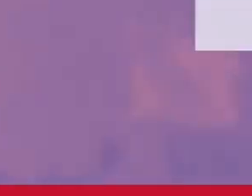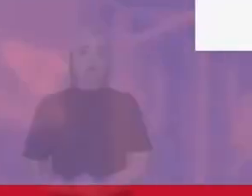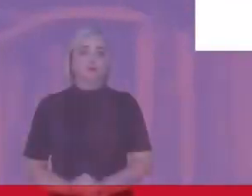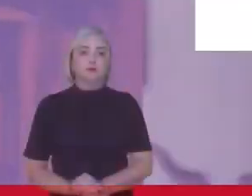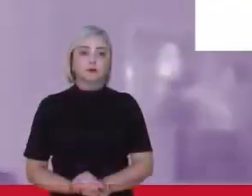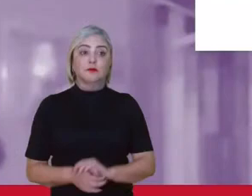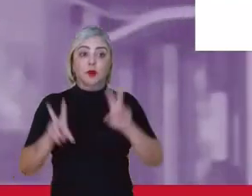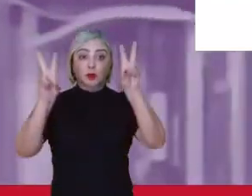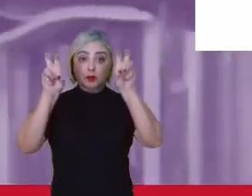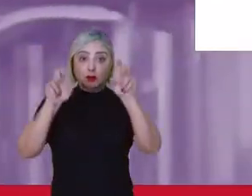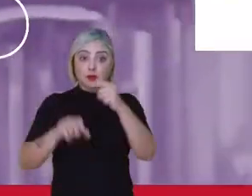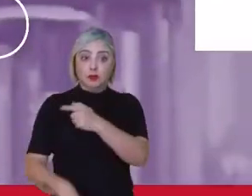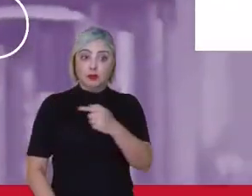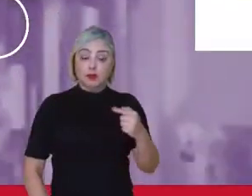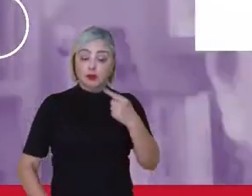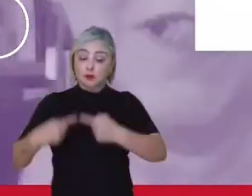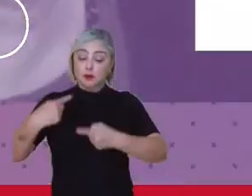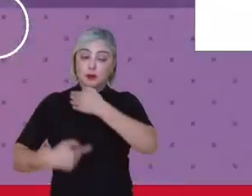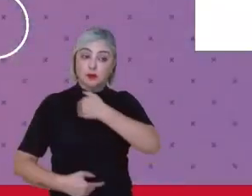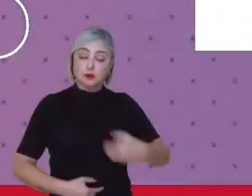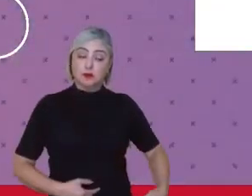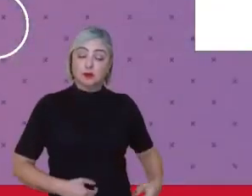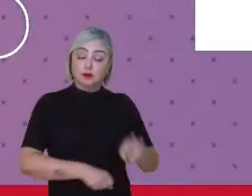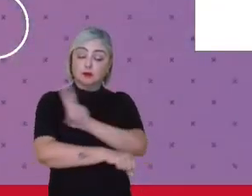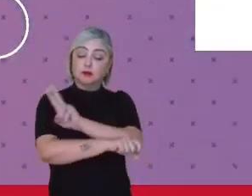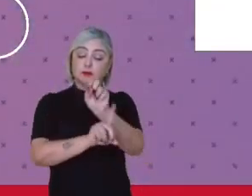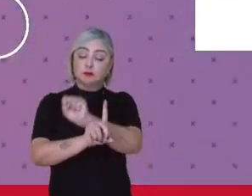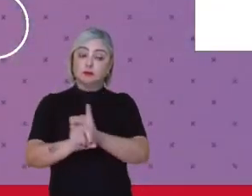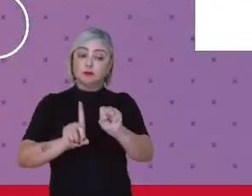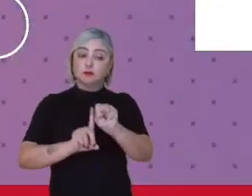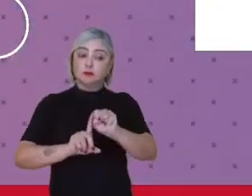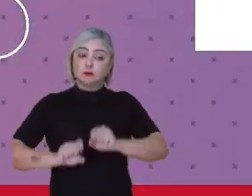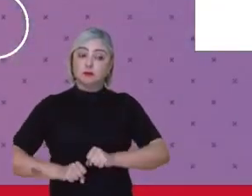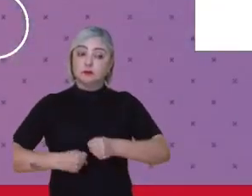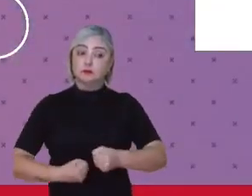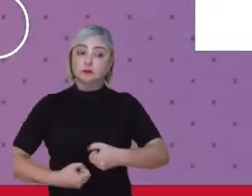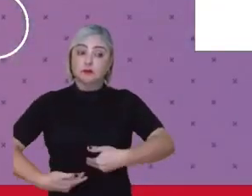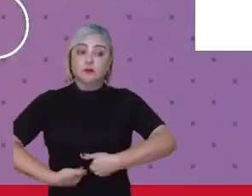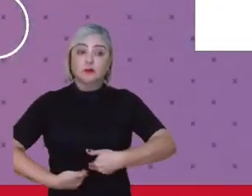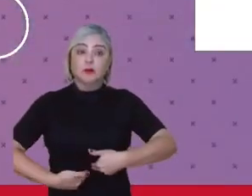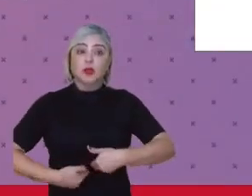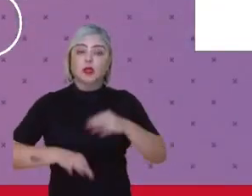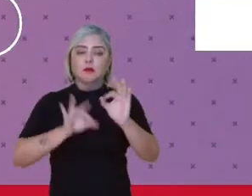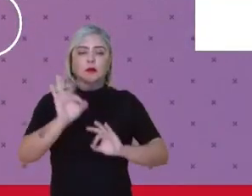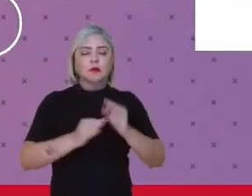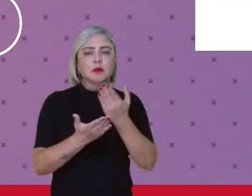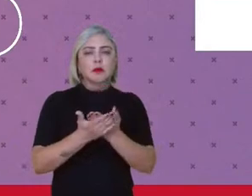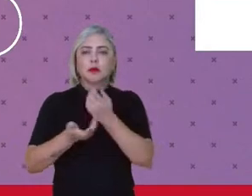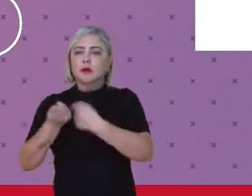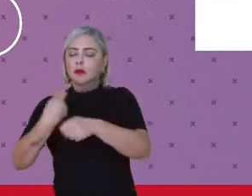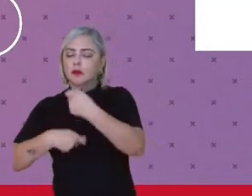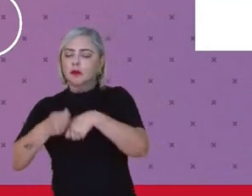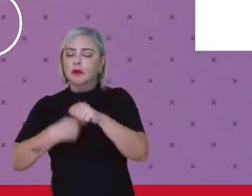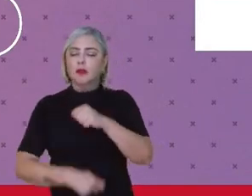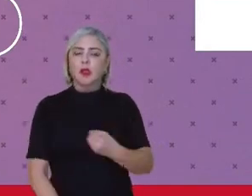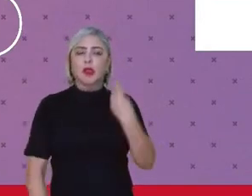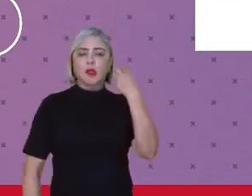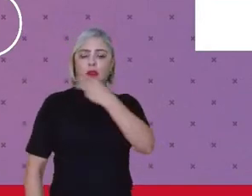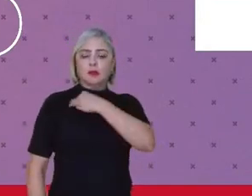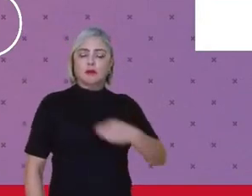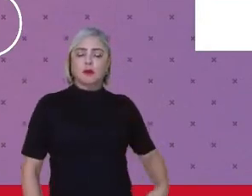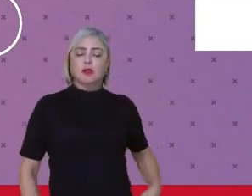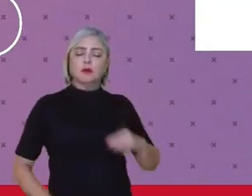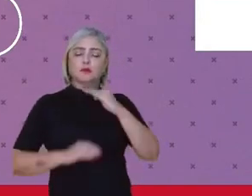O tema desta semana é Políticas Públicas de Proteção Social e Combate à Fome. Quem preparou as aulas foi a economista e ex-ministra do